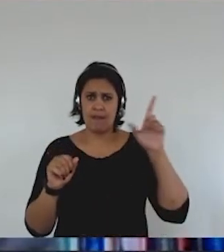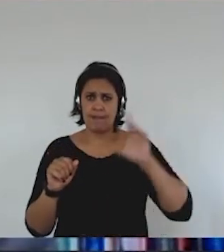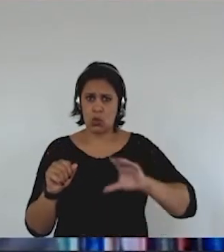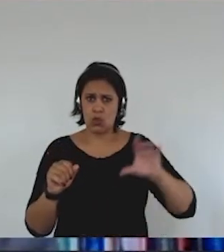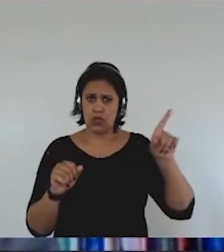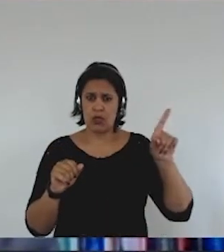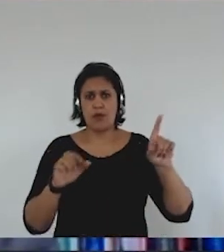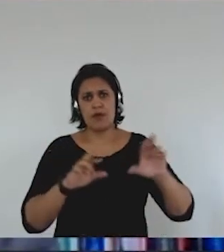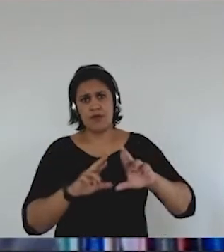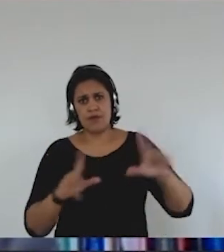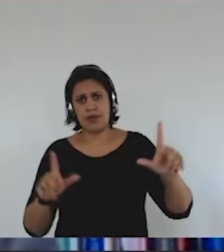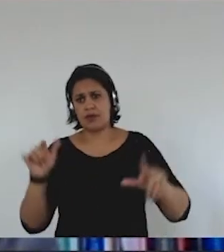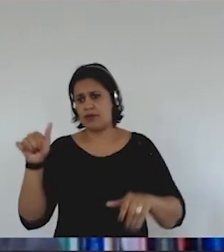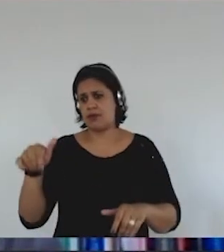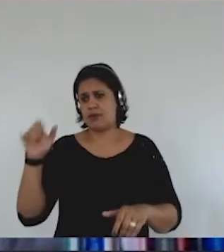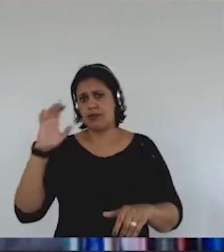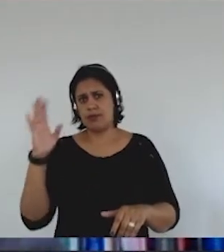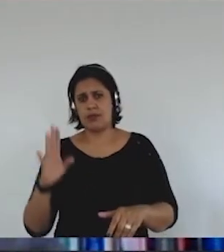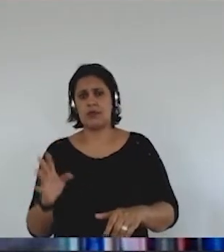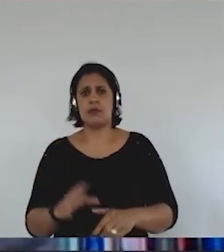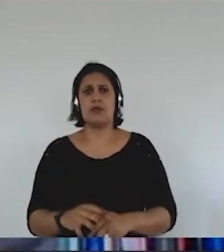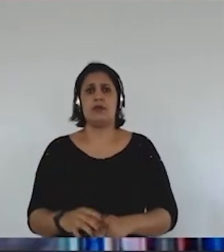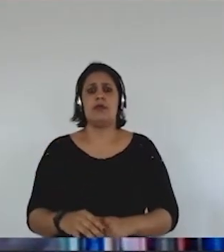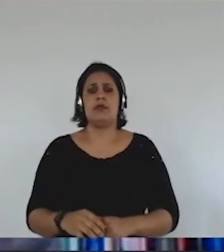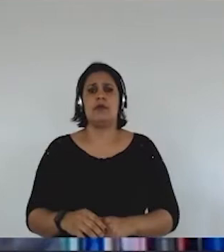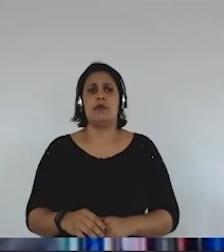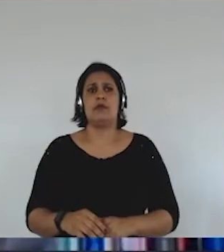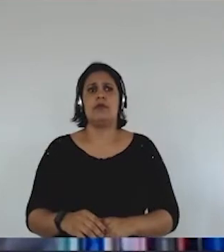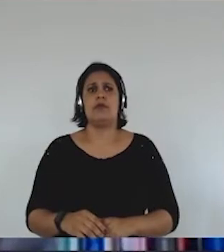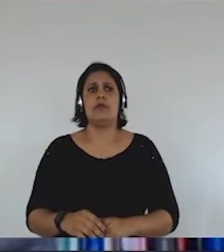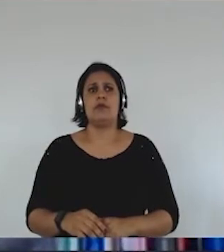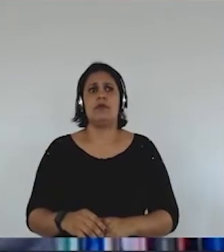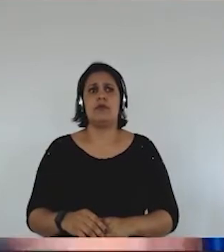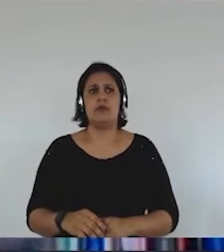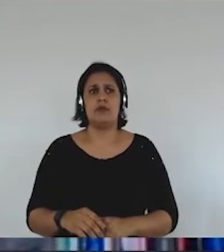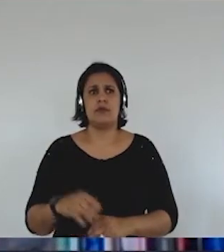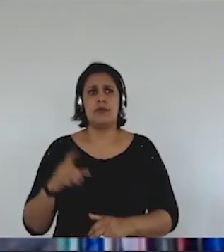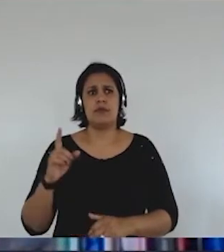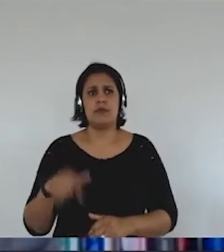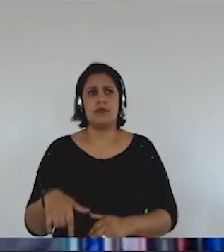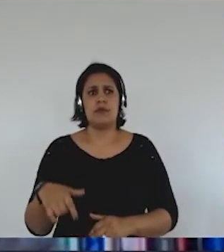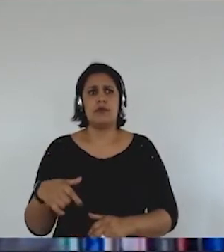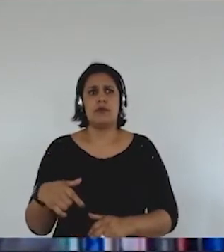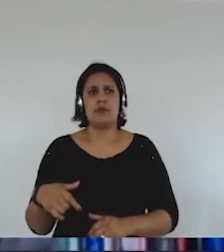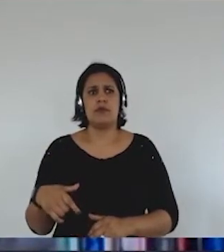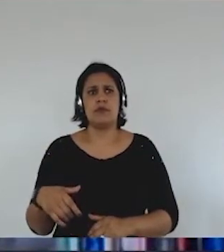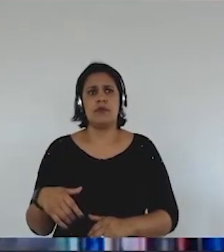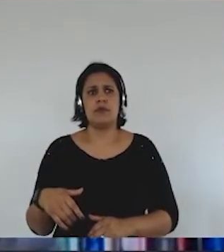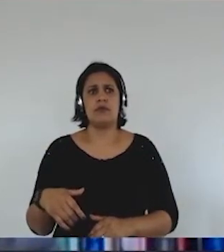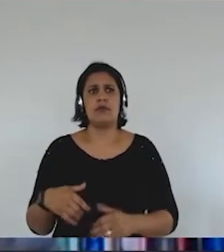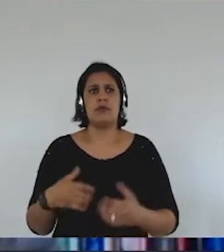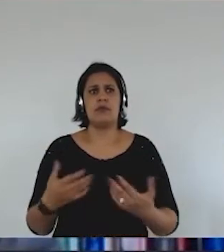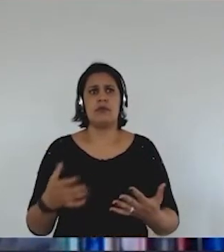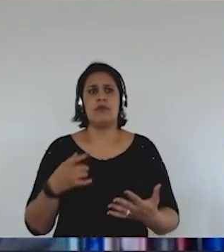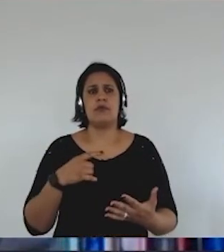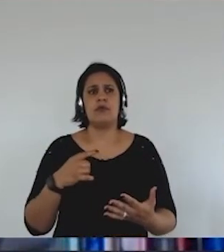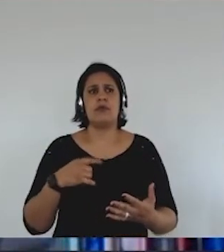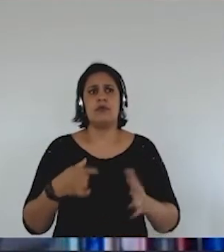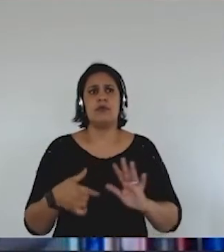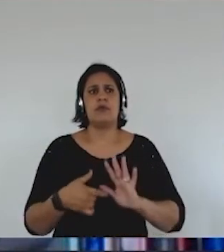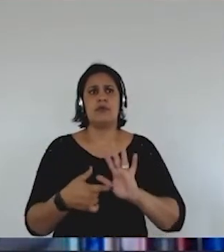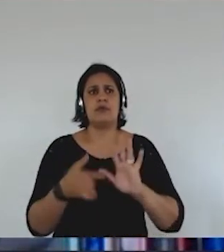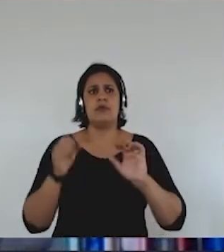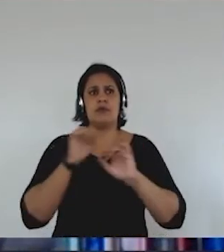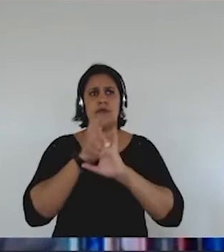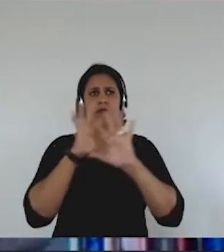da cultura de compliance no Brasil. Isso é demonstrado, sobretudo, nos índices da Transparência Internacional, em